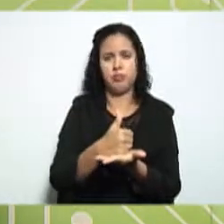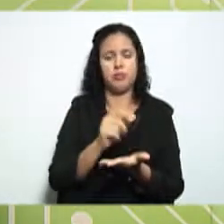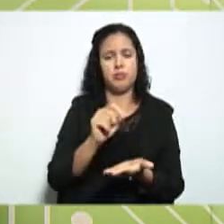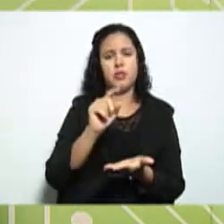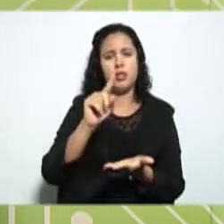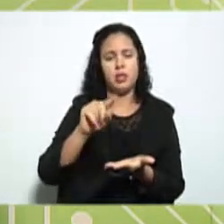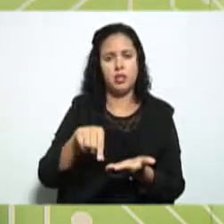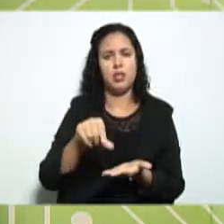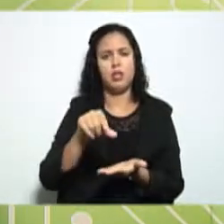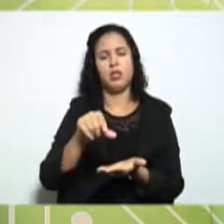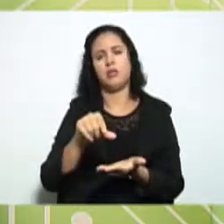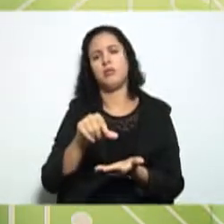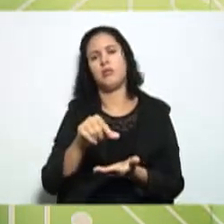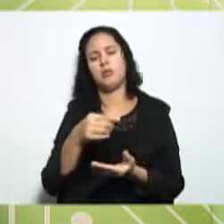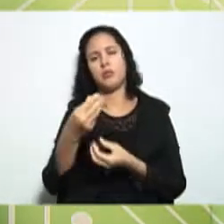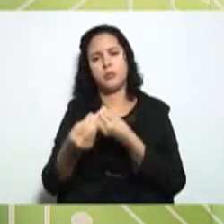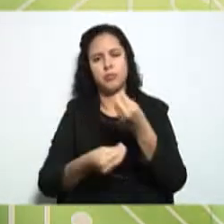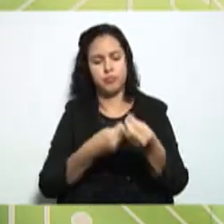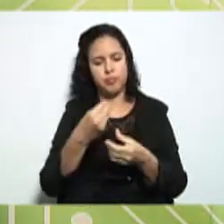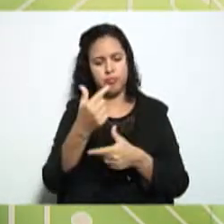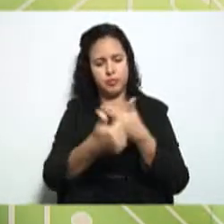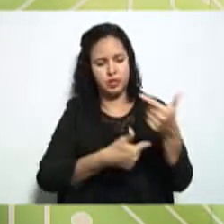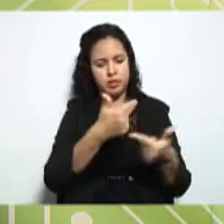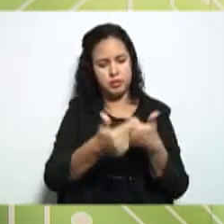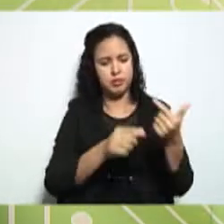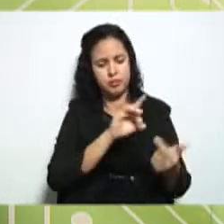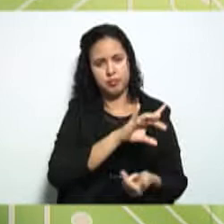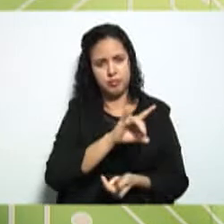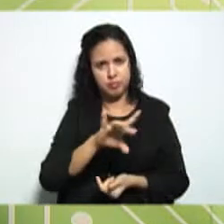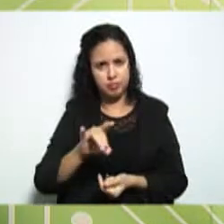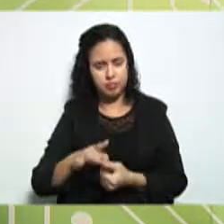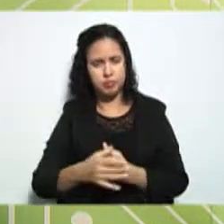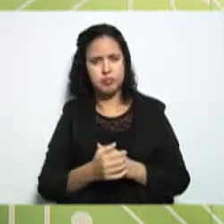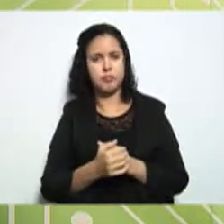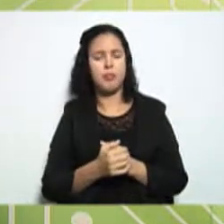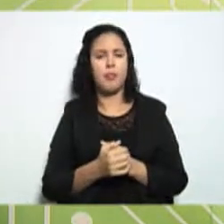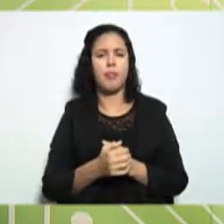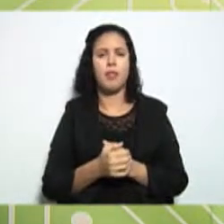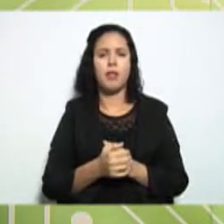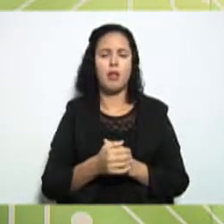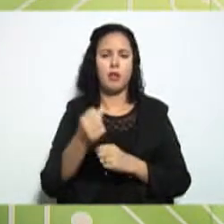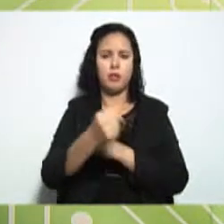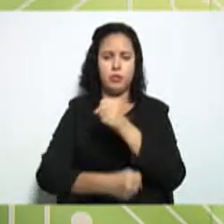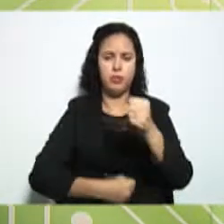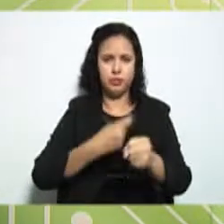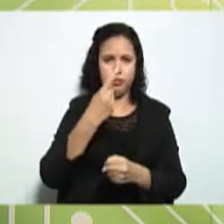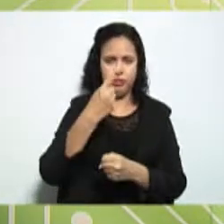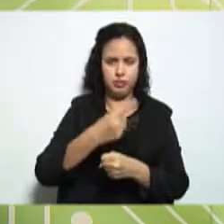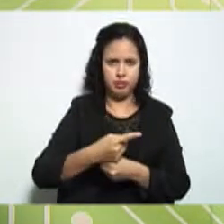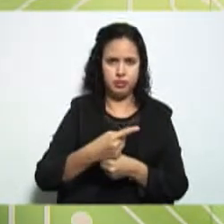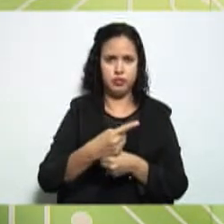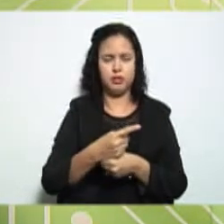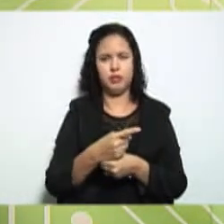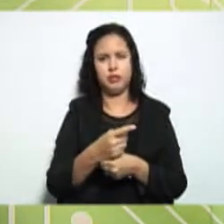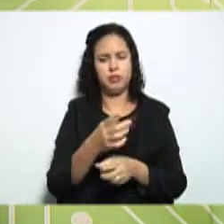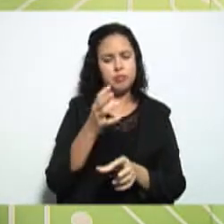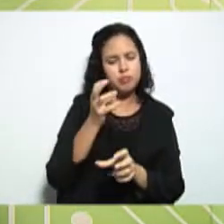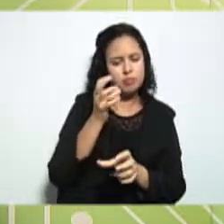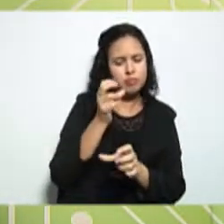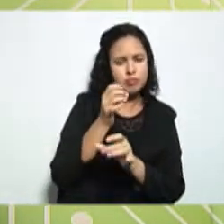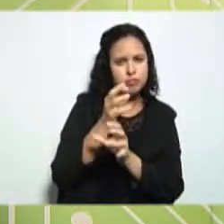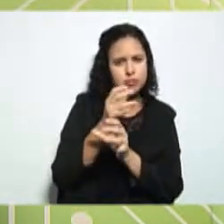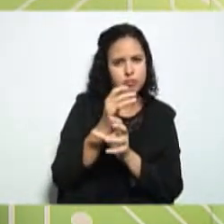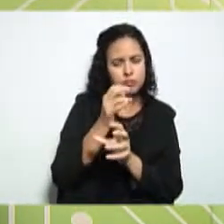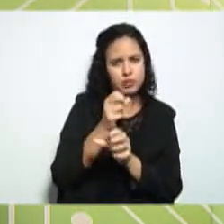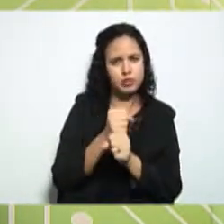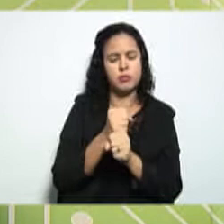pessoas fizeram ao longo do período. Normalmente a gente calcula a sobra depois no final de um ano, final do exercício financeiro de um ano. Então no final de um ano, quando a gente vai